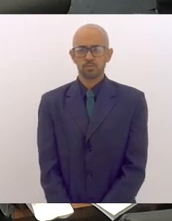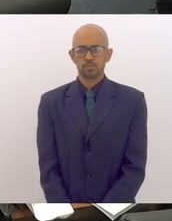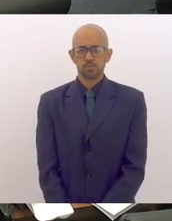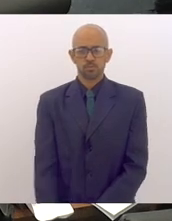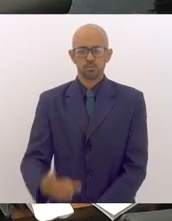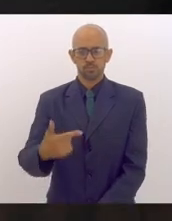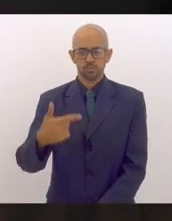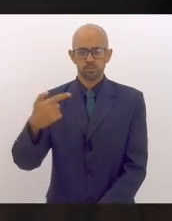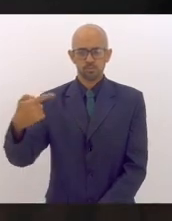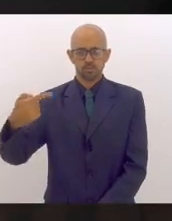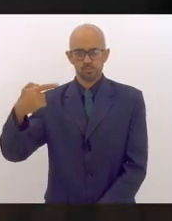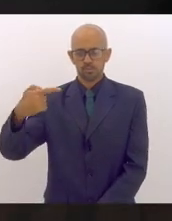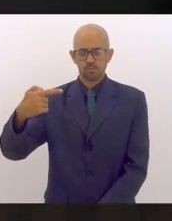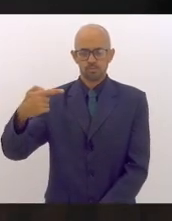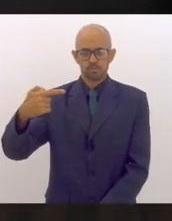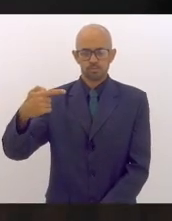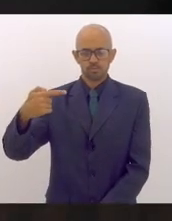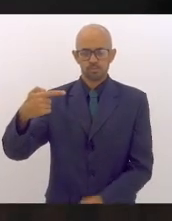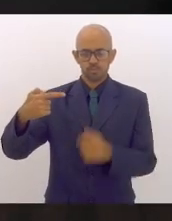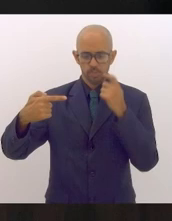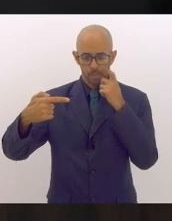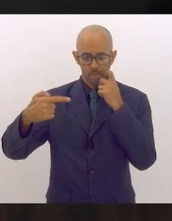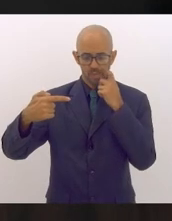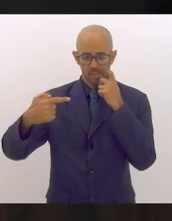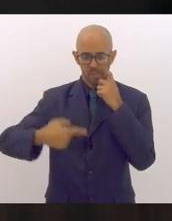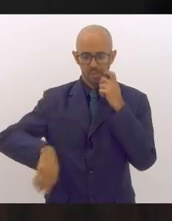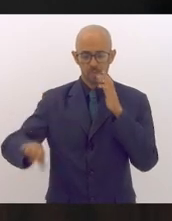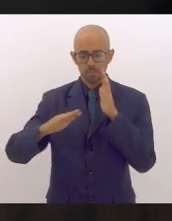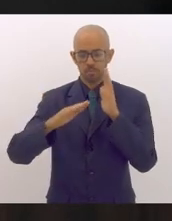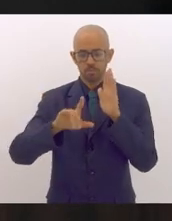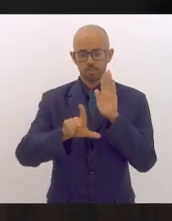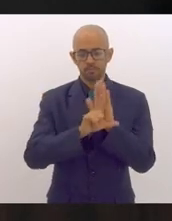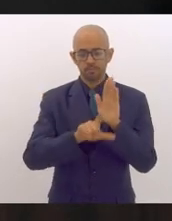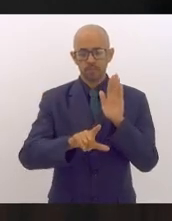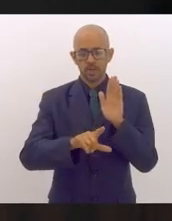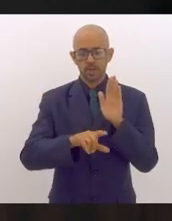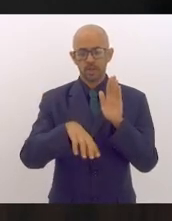Vigésimo sétimo da pauta, veto total aposto ao projeto de lei